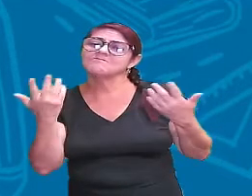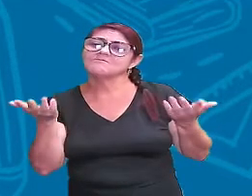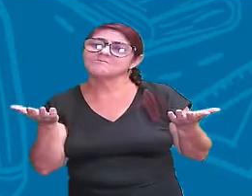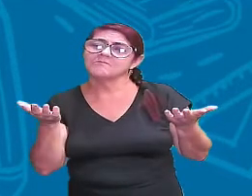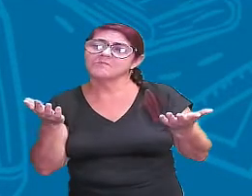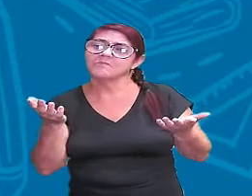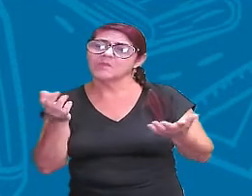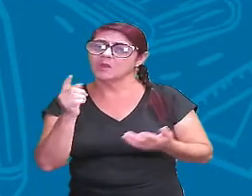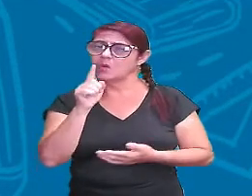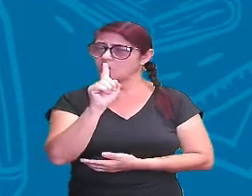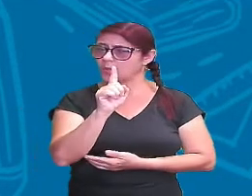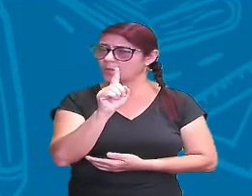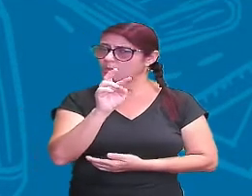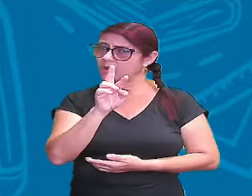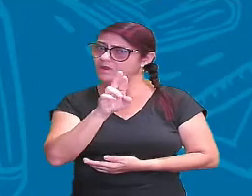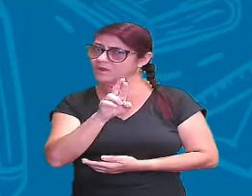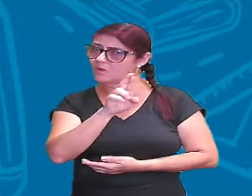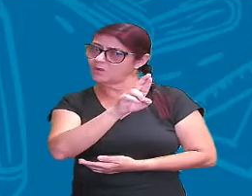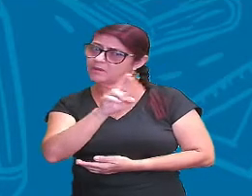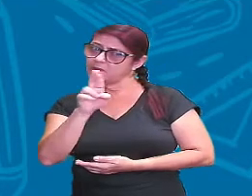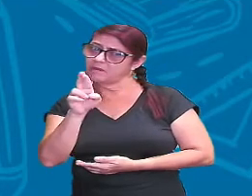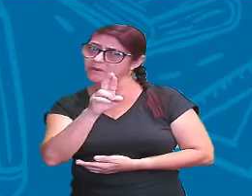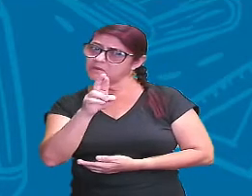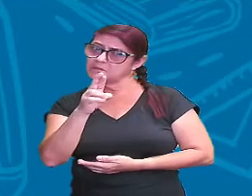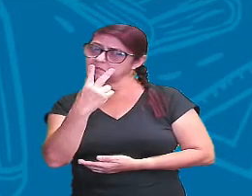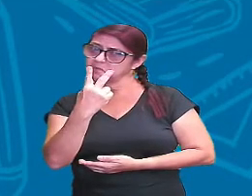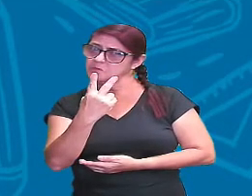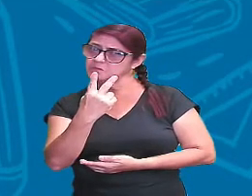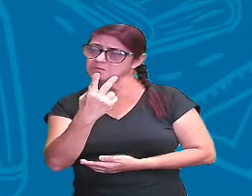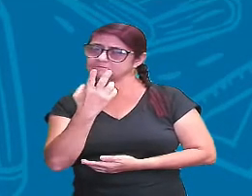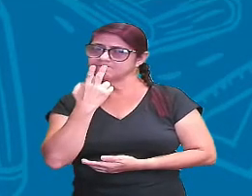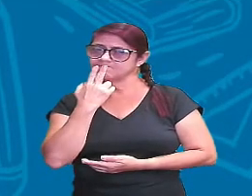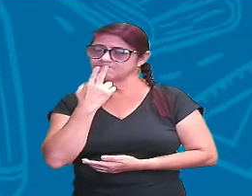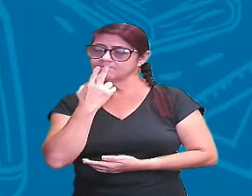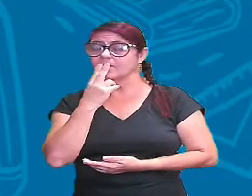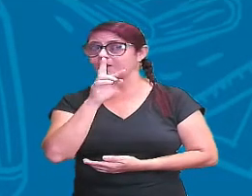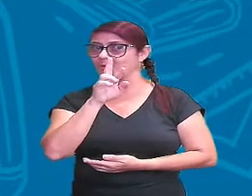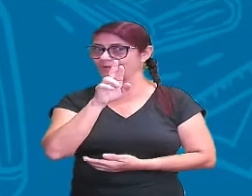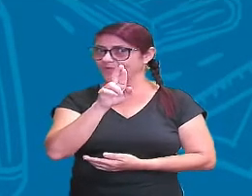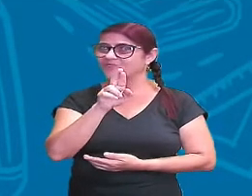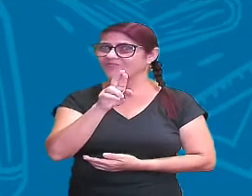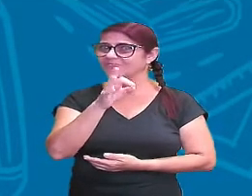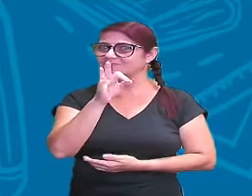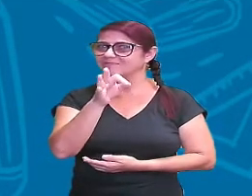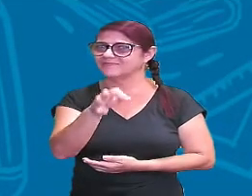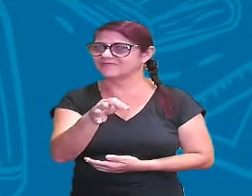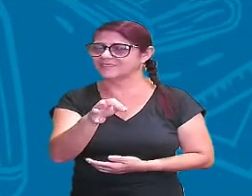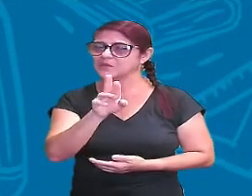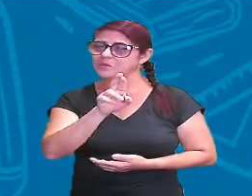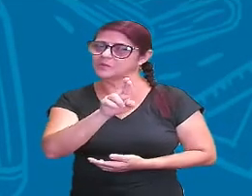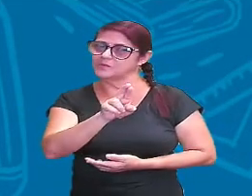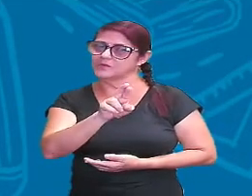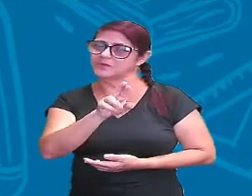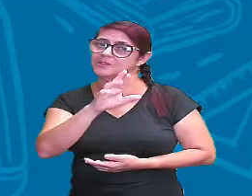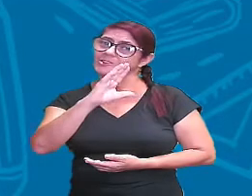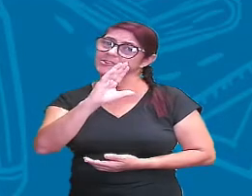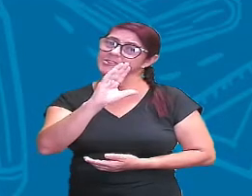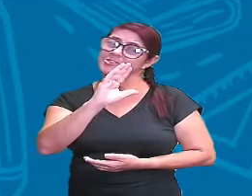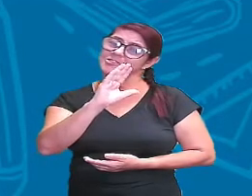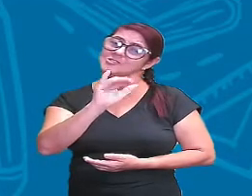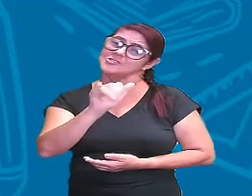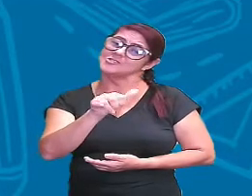Eu coloco um R ou dois R's? Um R, isso mesmo, apenas um R para dar esse som